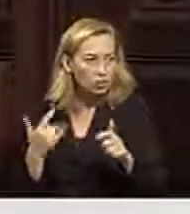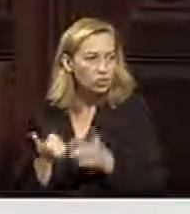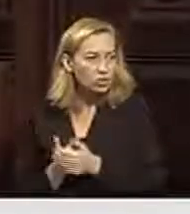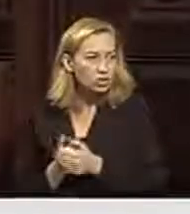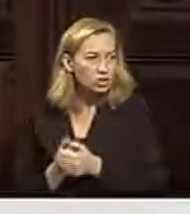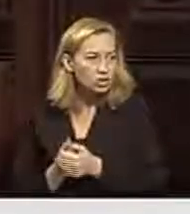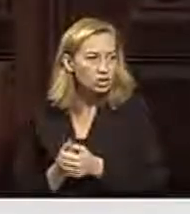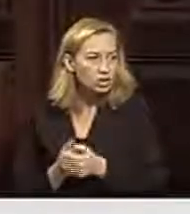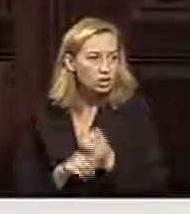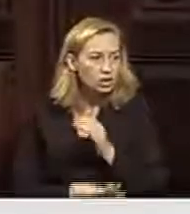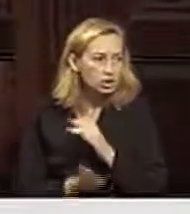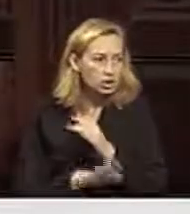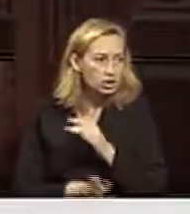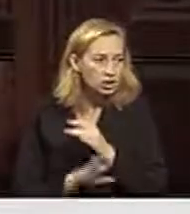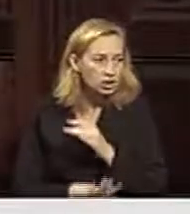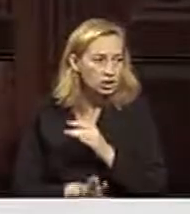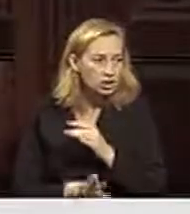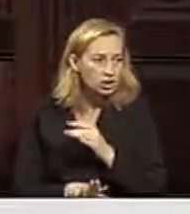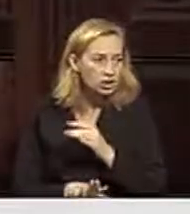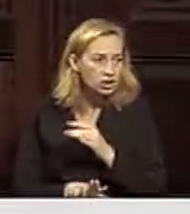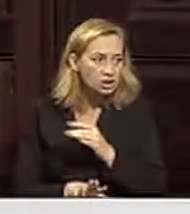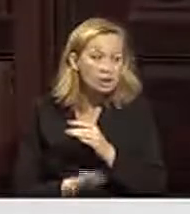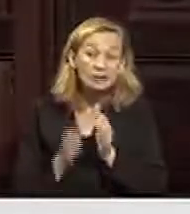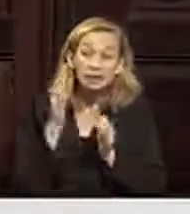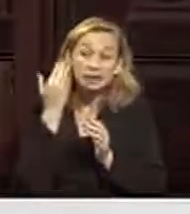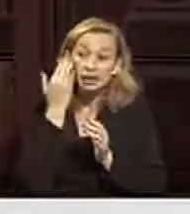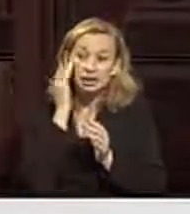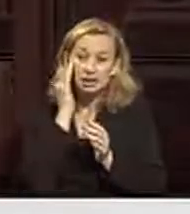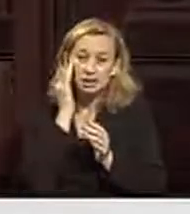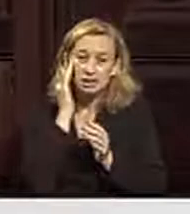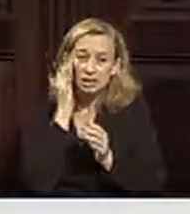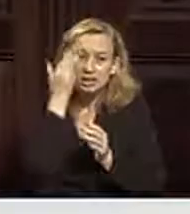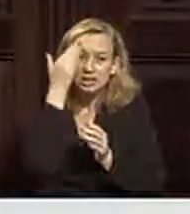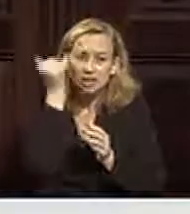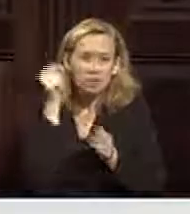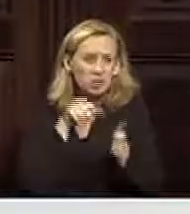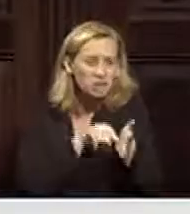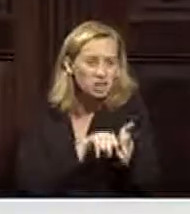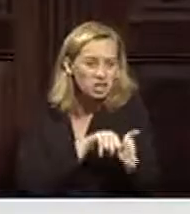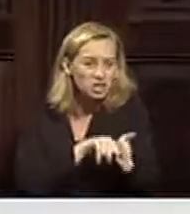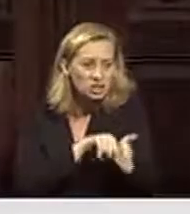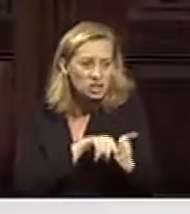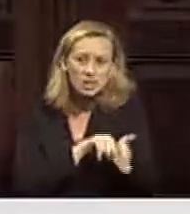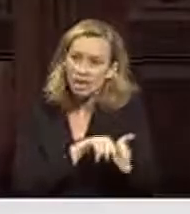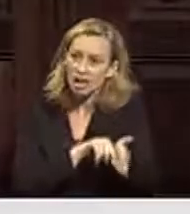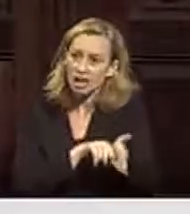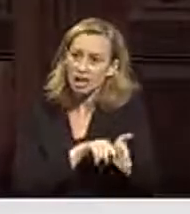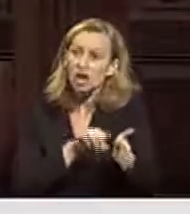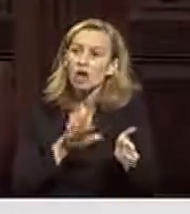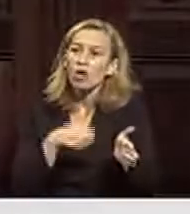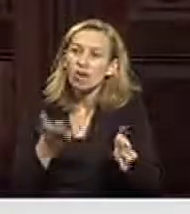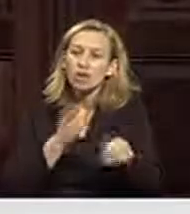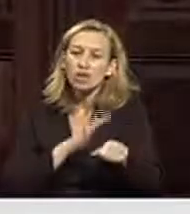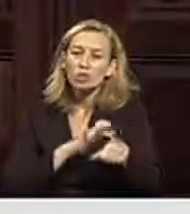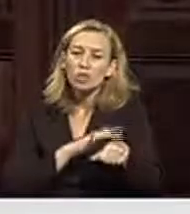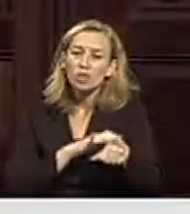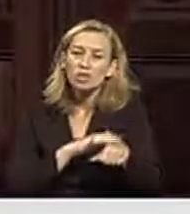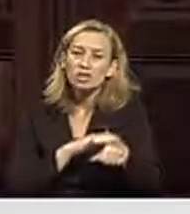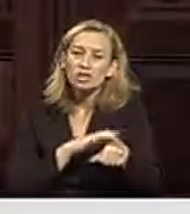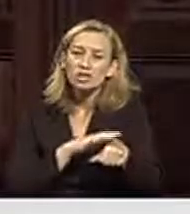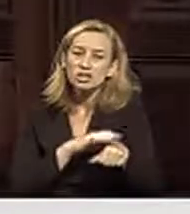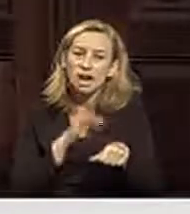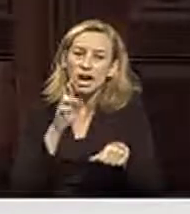capazes de identificar que aquela criança tem uma doença rara. Uma em cada